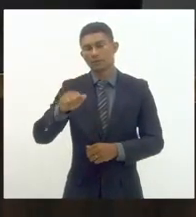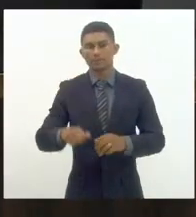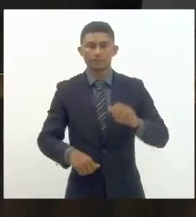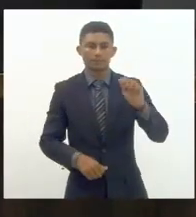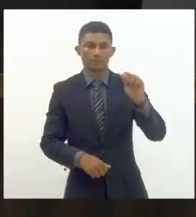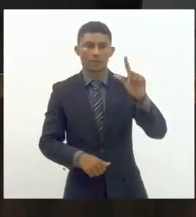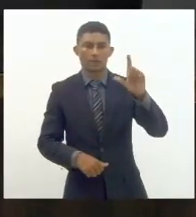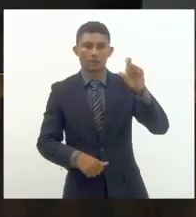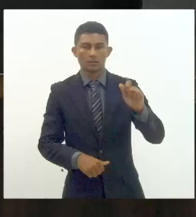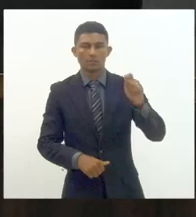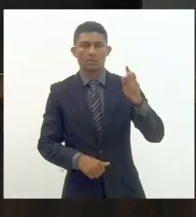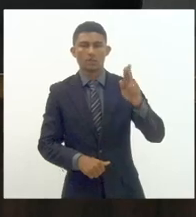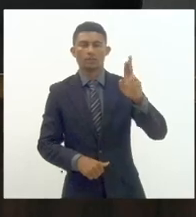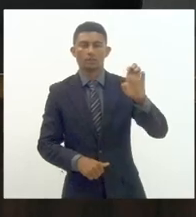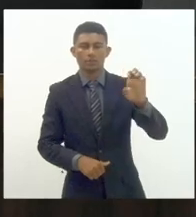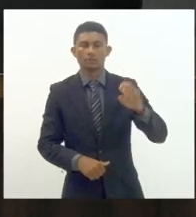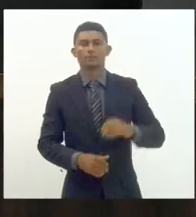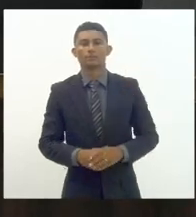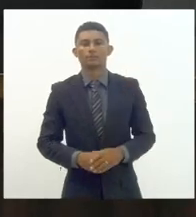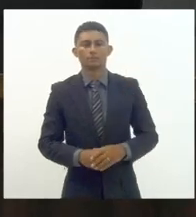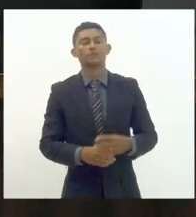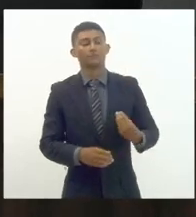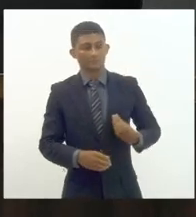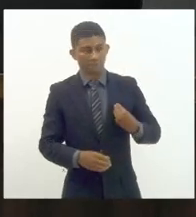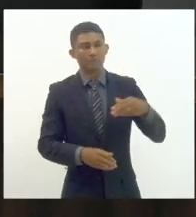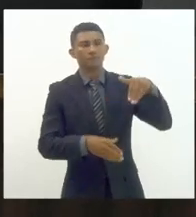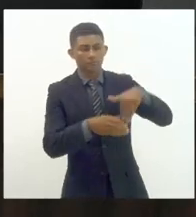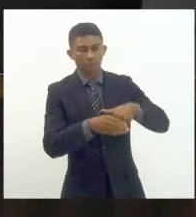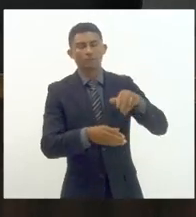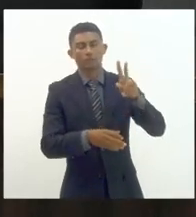Alexandre Knoploch. Presidente vai votar.